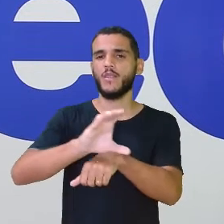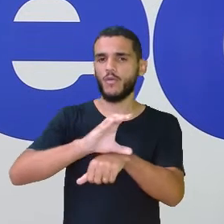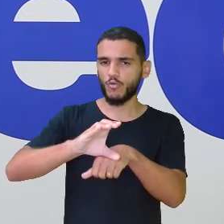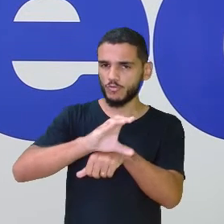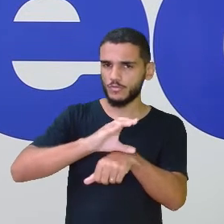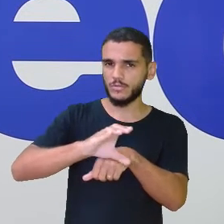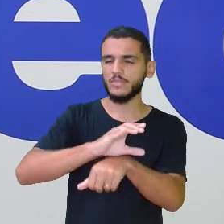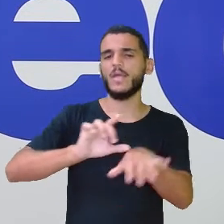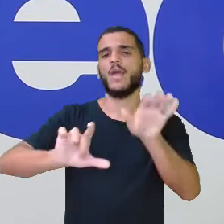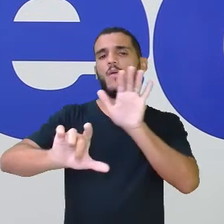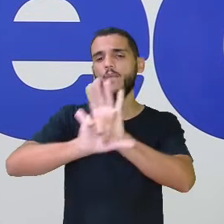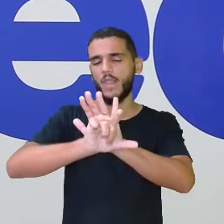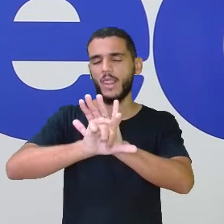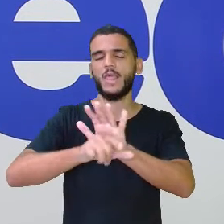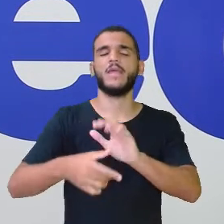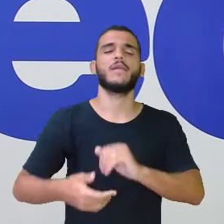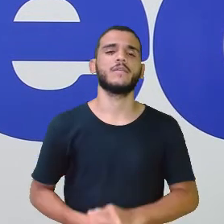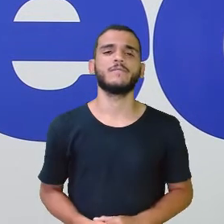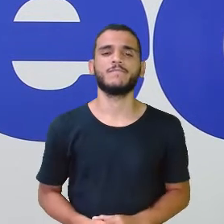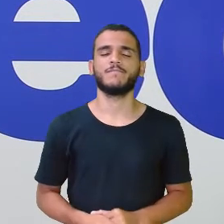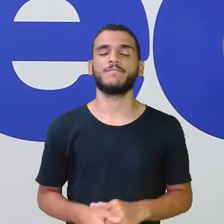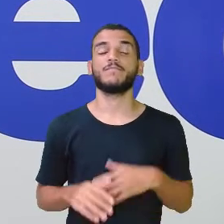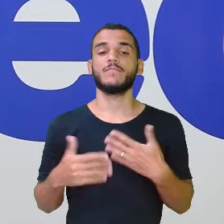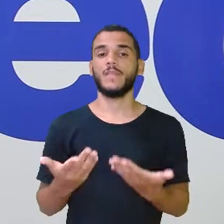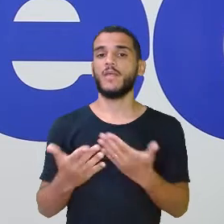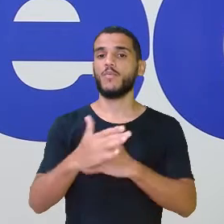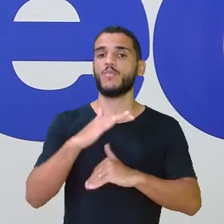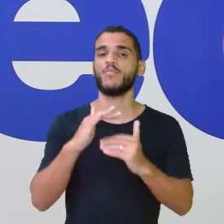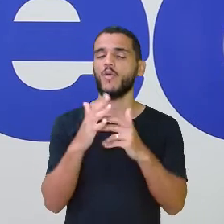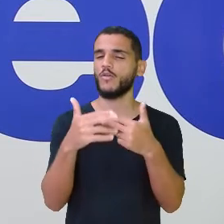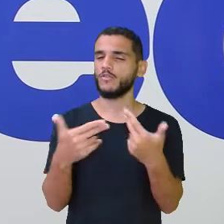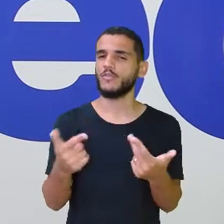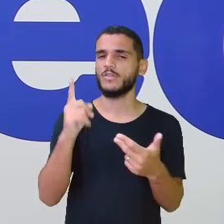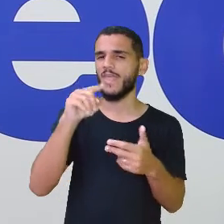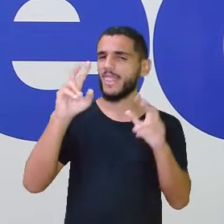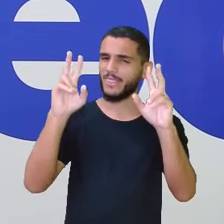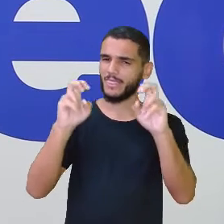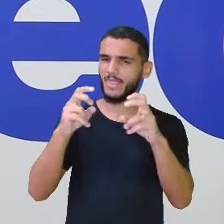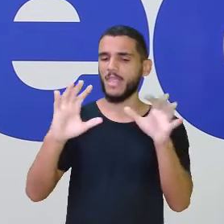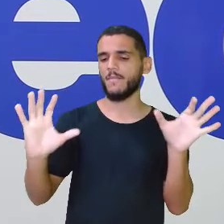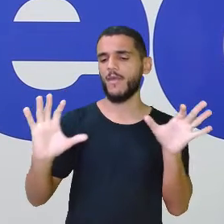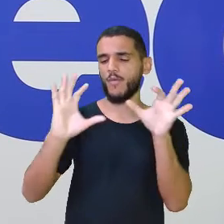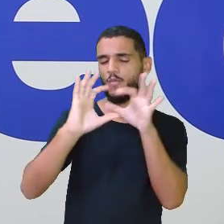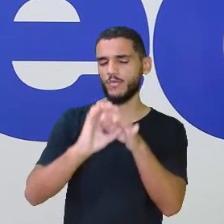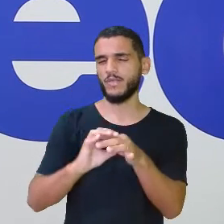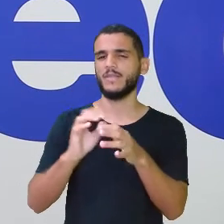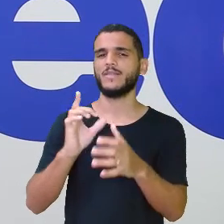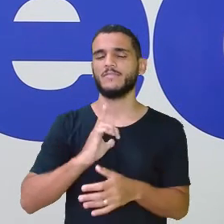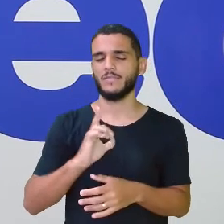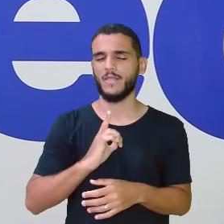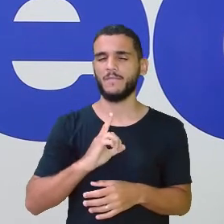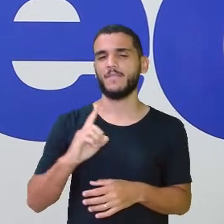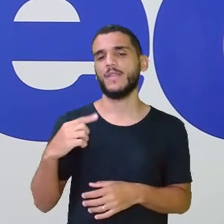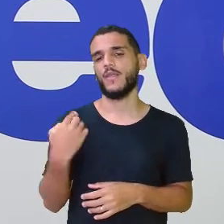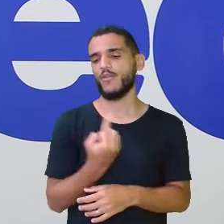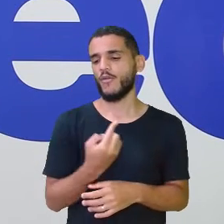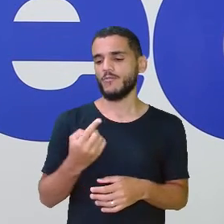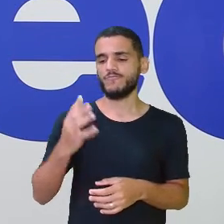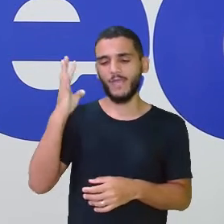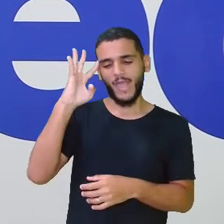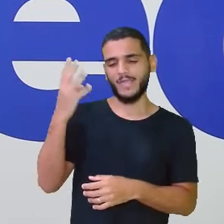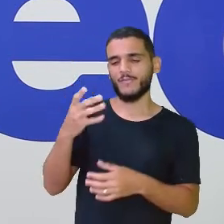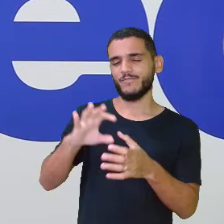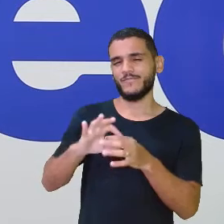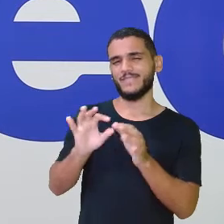pela legislação, né? Então, tudo isso são assuntos que vão se interligando, né? E que a gente não resolve de uma forma